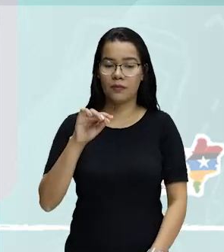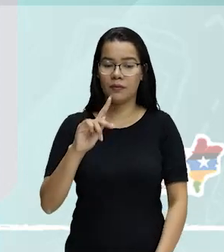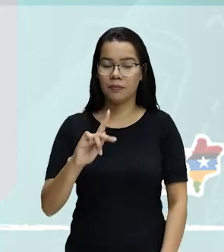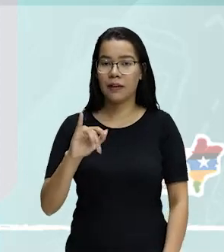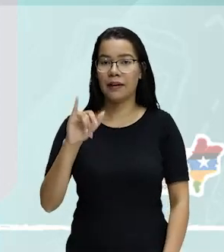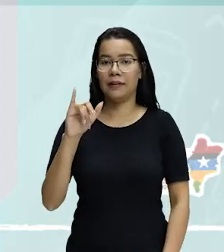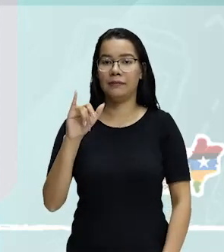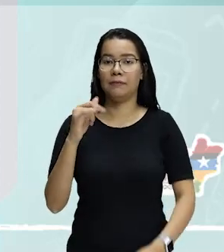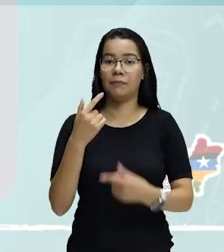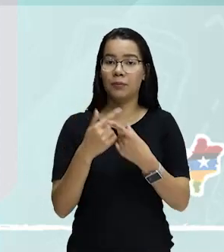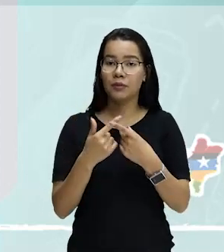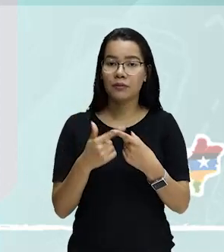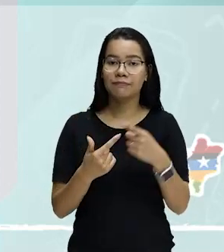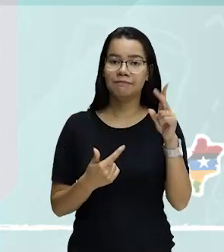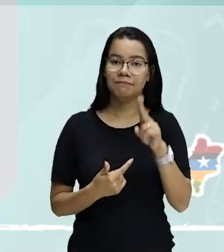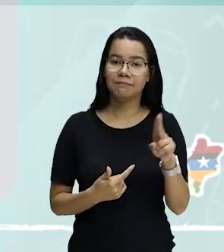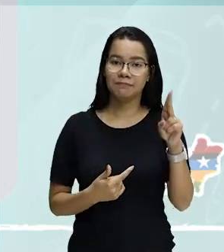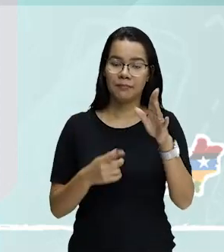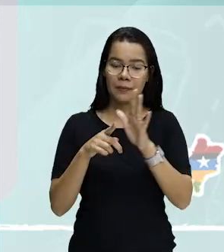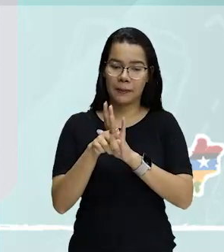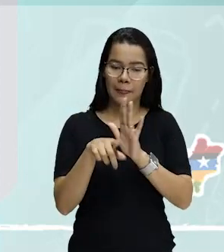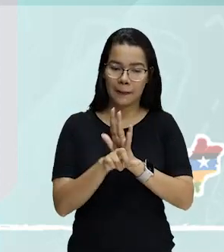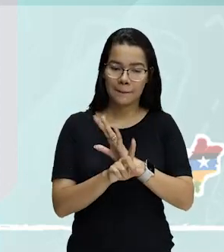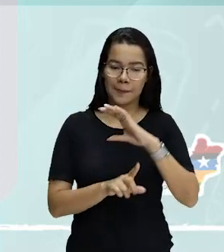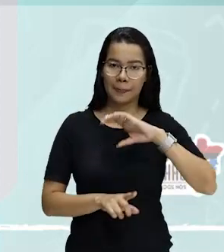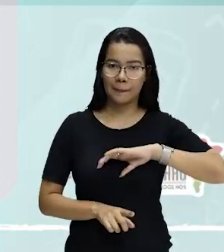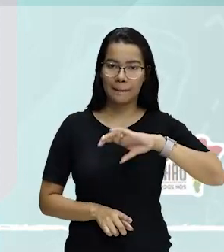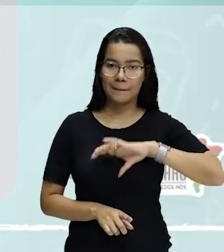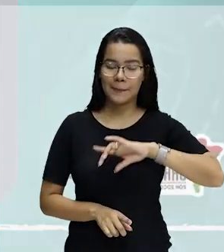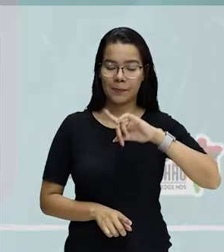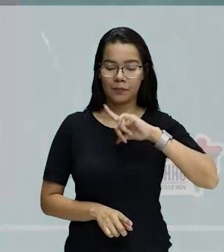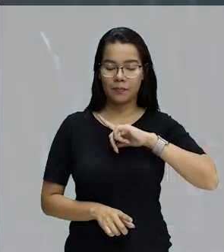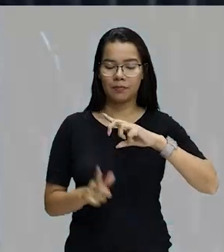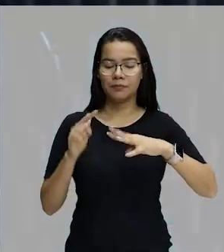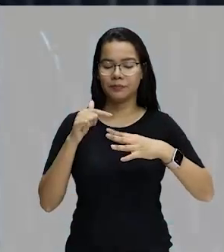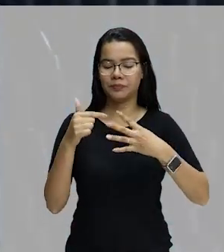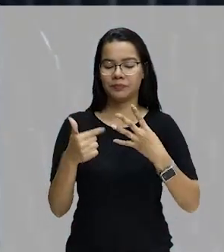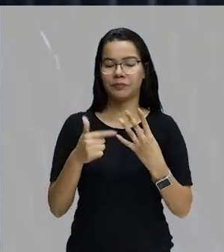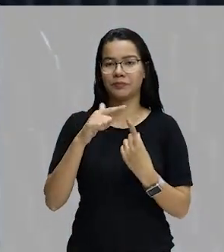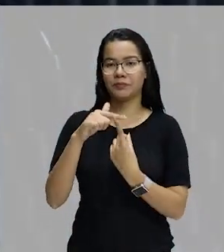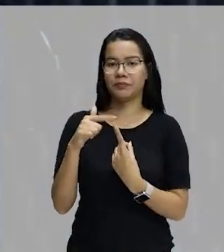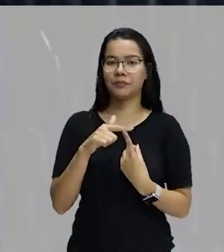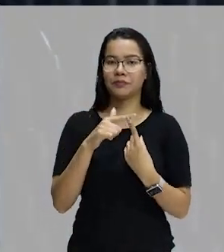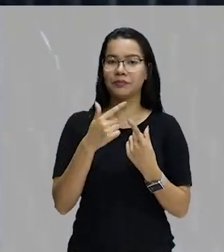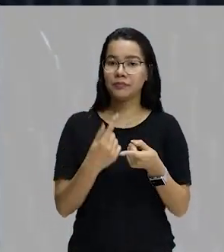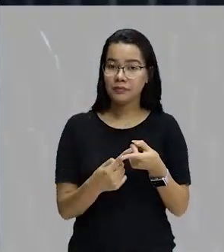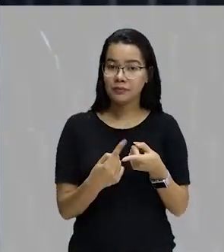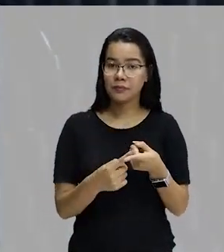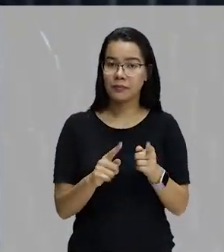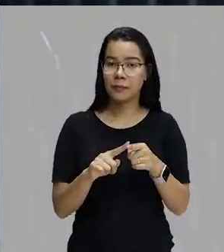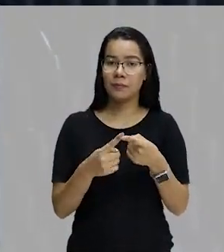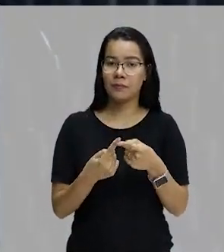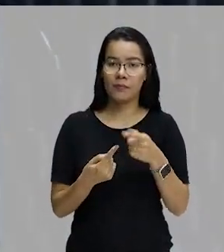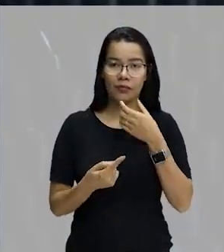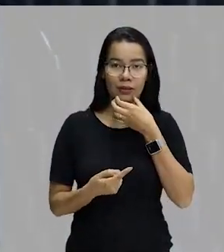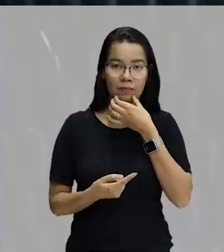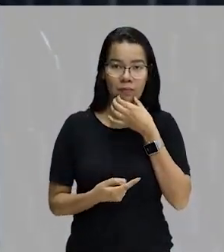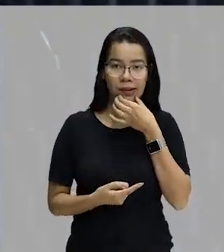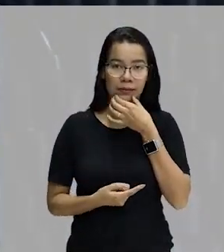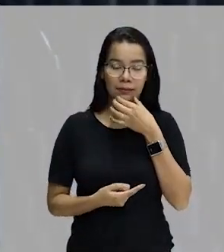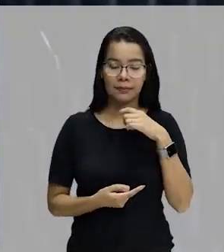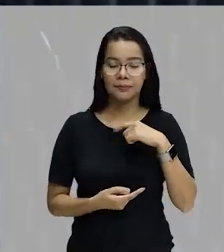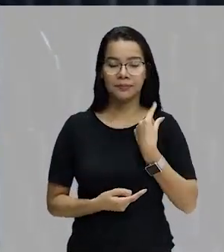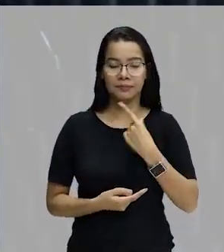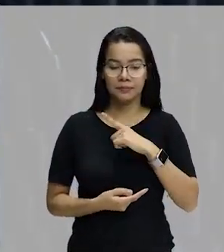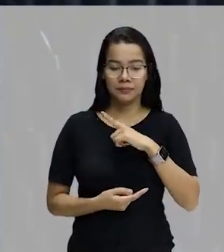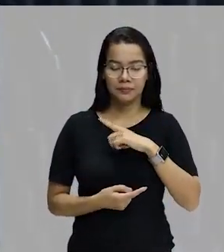usado para pergunta. Em português, existem 4 tipos de porquês. No inglês, nós temos 2. Um porquê que é para pergunta,